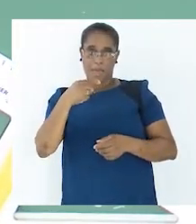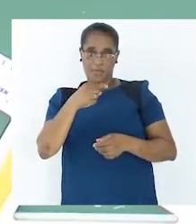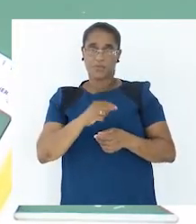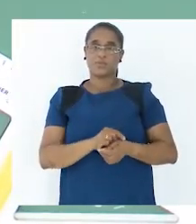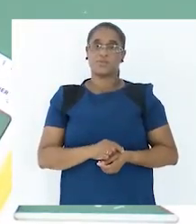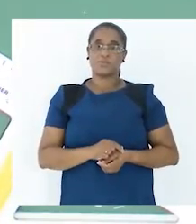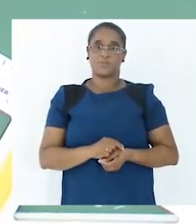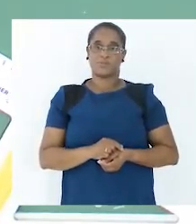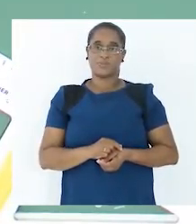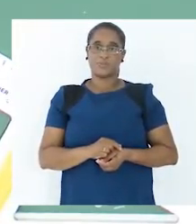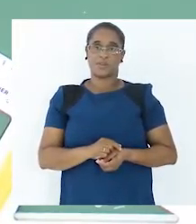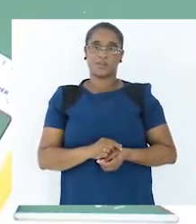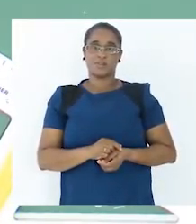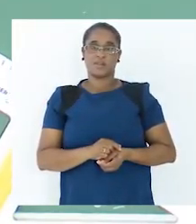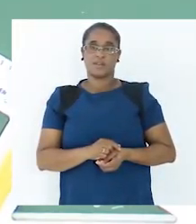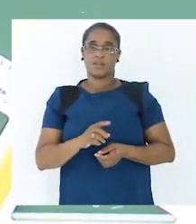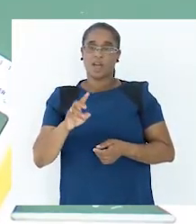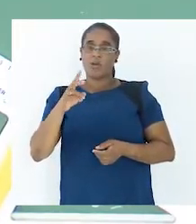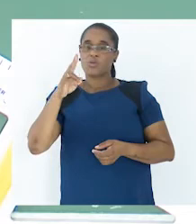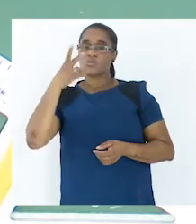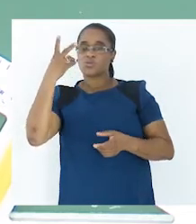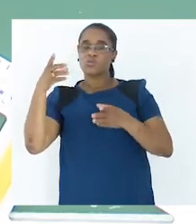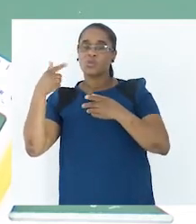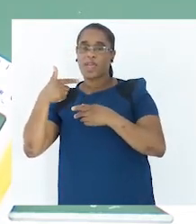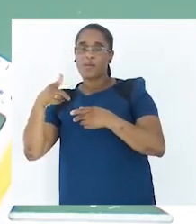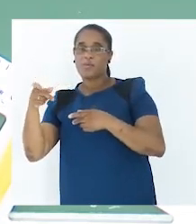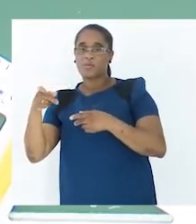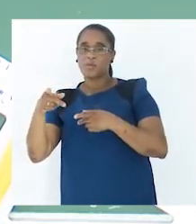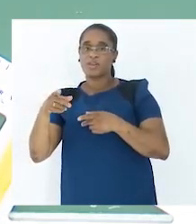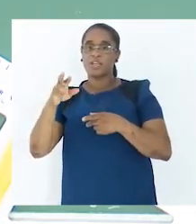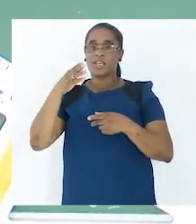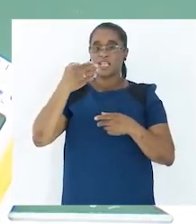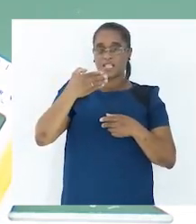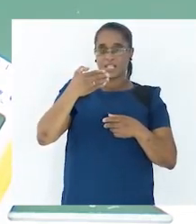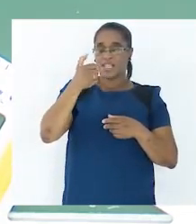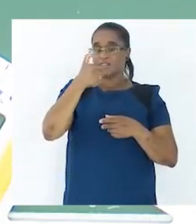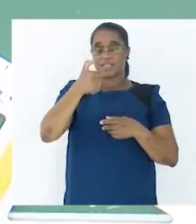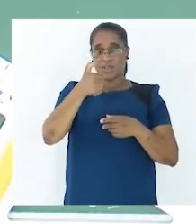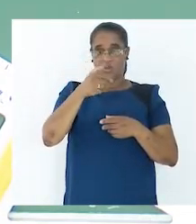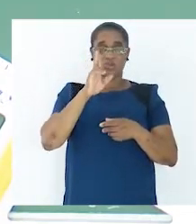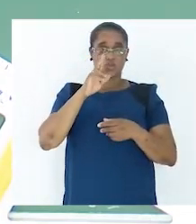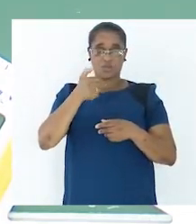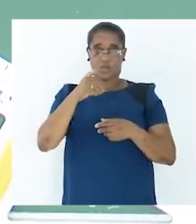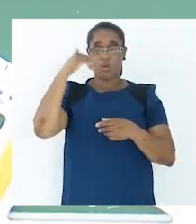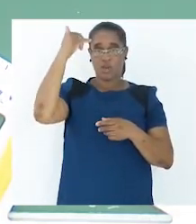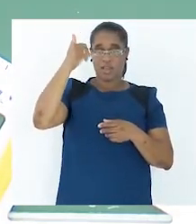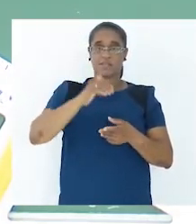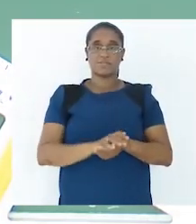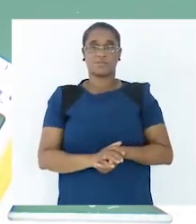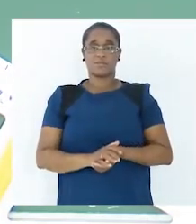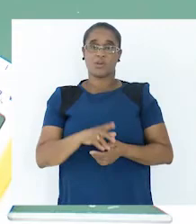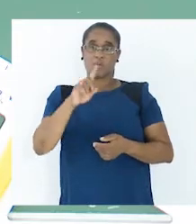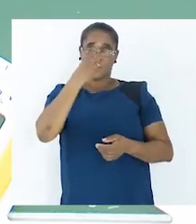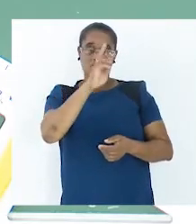menos quadrado do segundo termo. O segundo termo é 5 ao quadrado. Mas ainda a